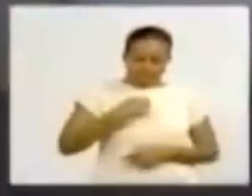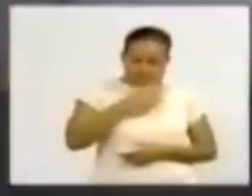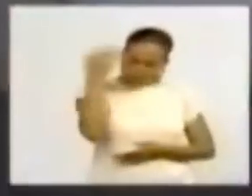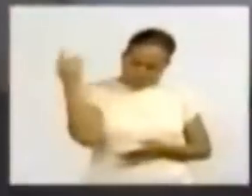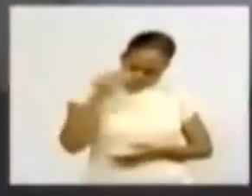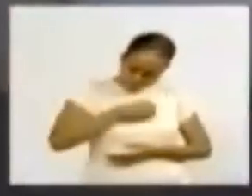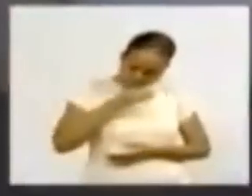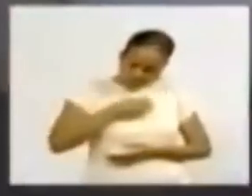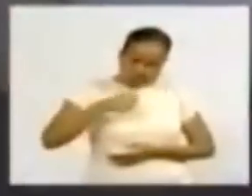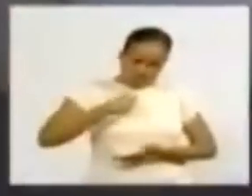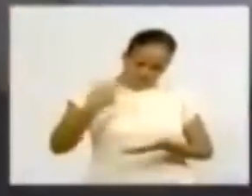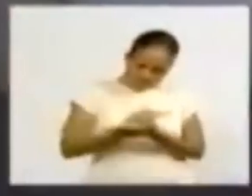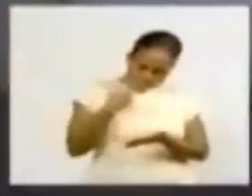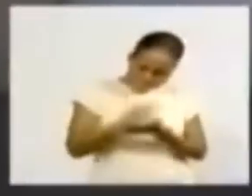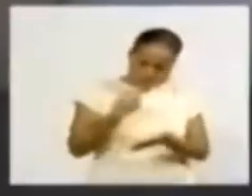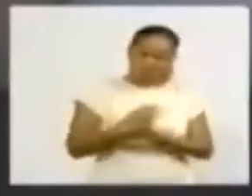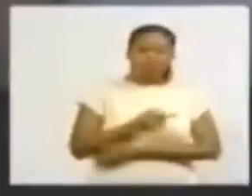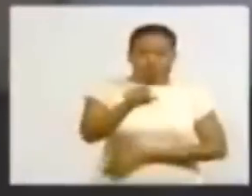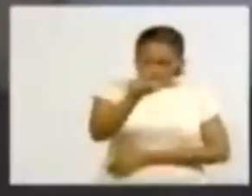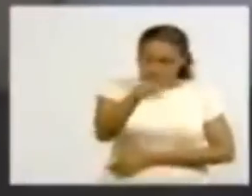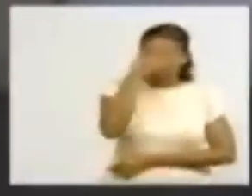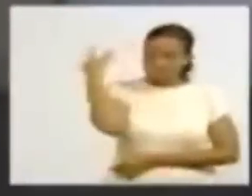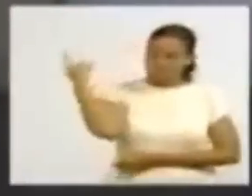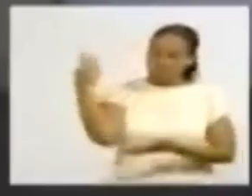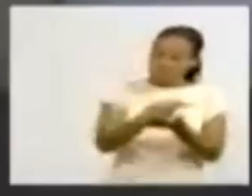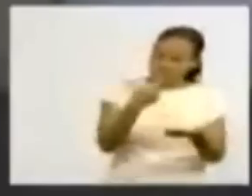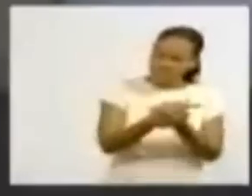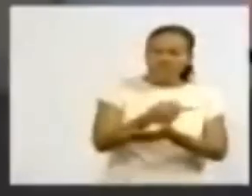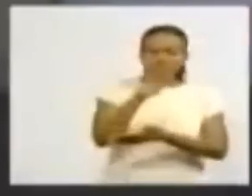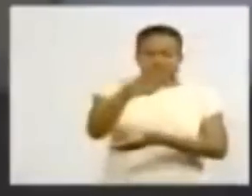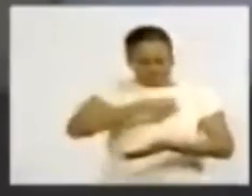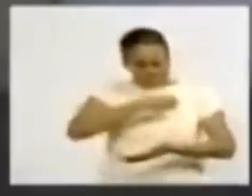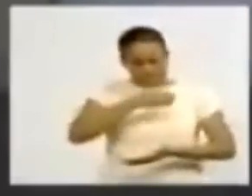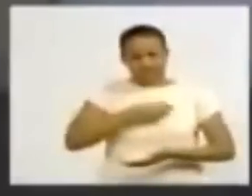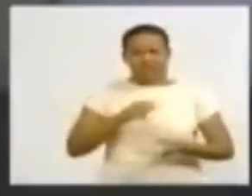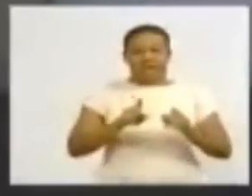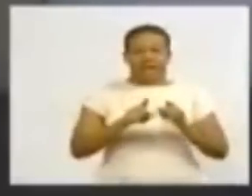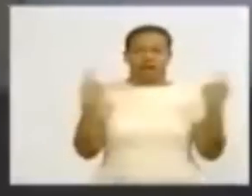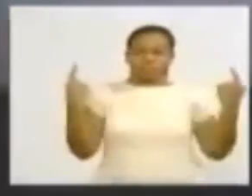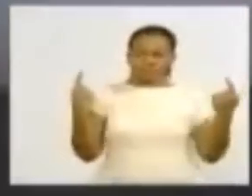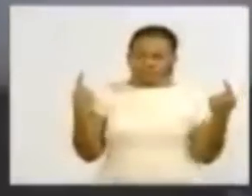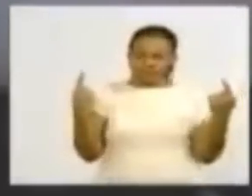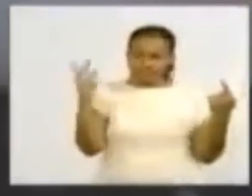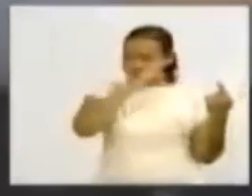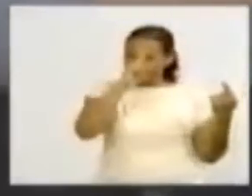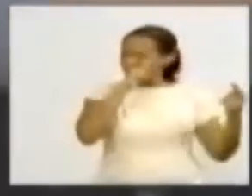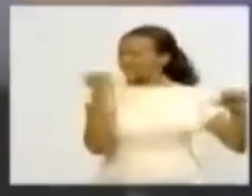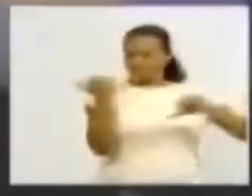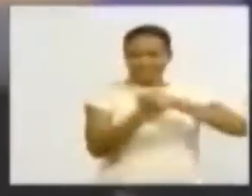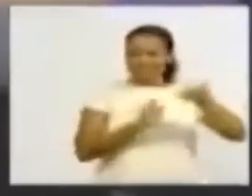apesar da minha miséria, apesar da sua miséria, essa notícia não muda,